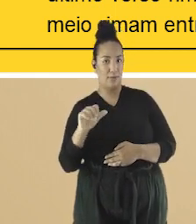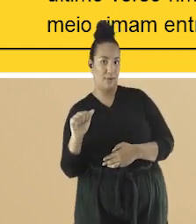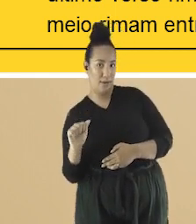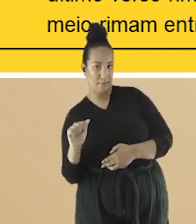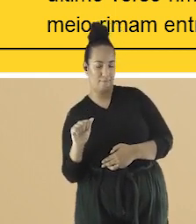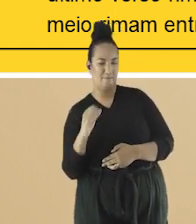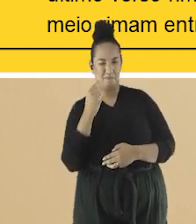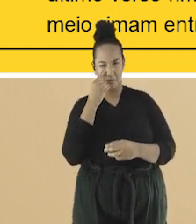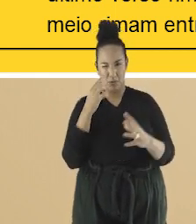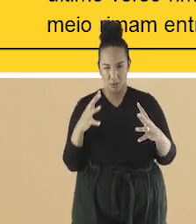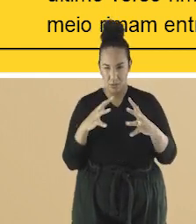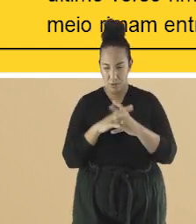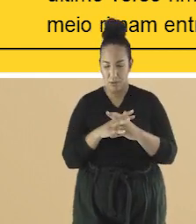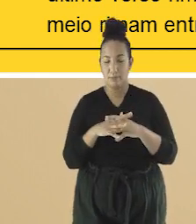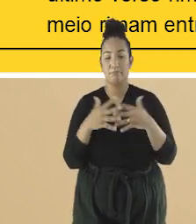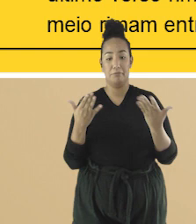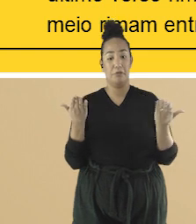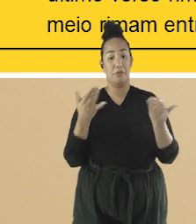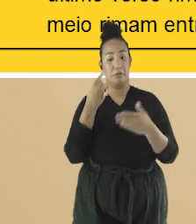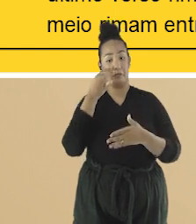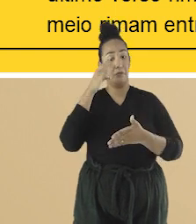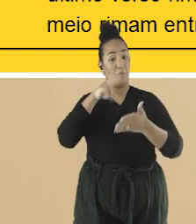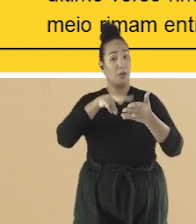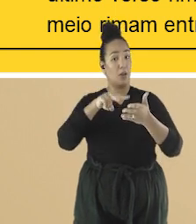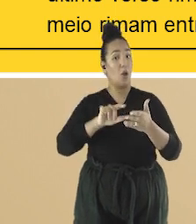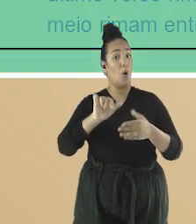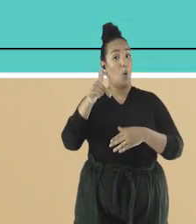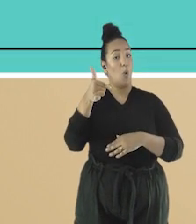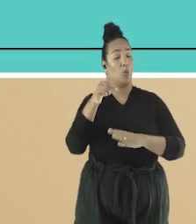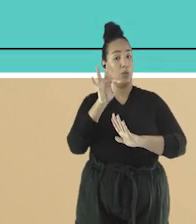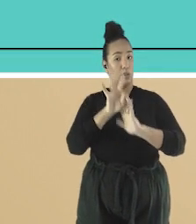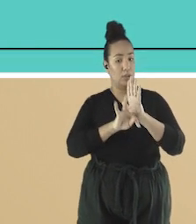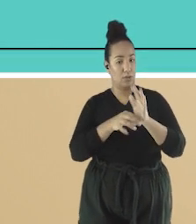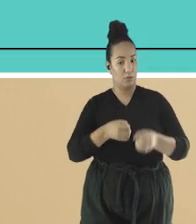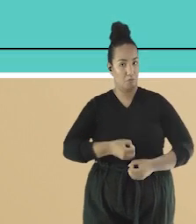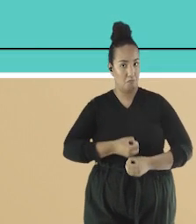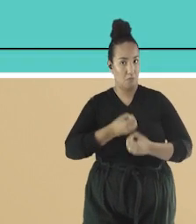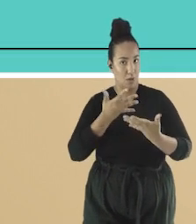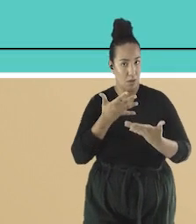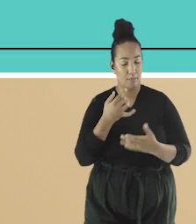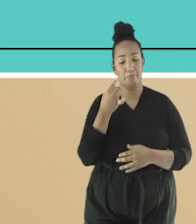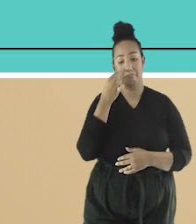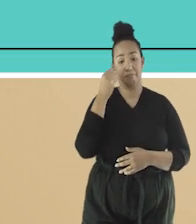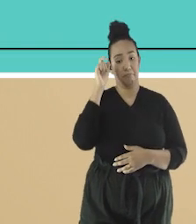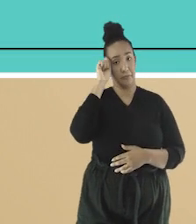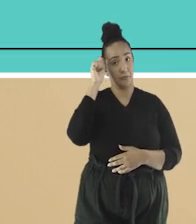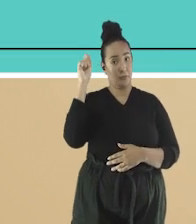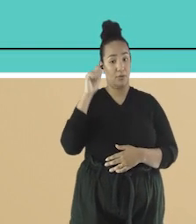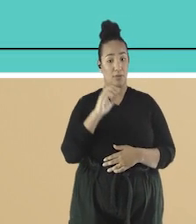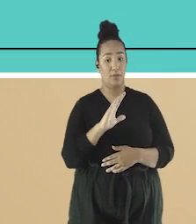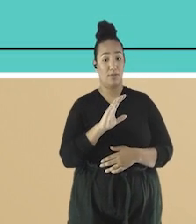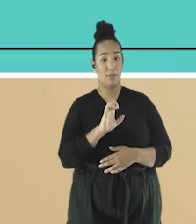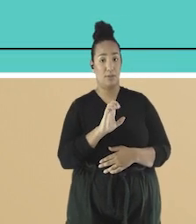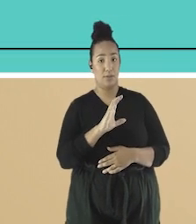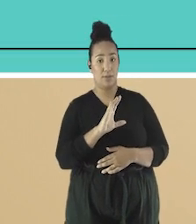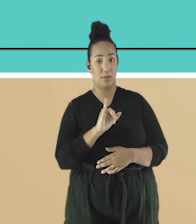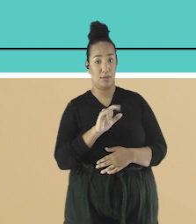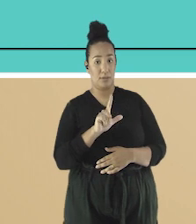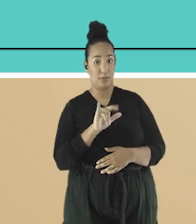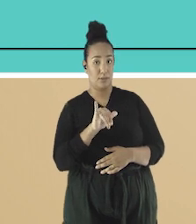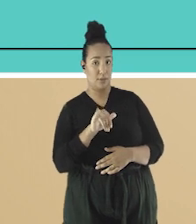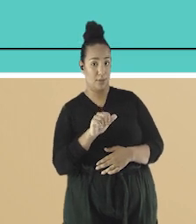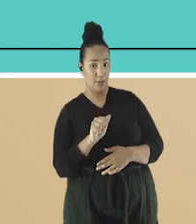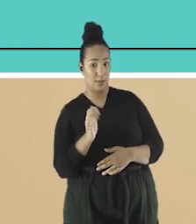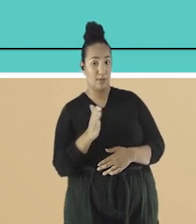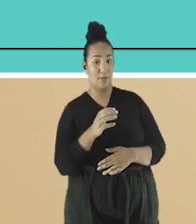complicado? Vamos ler um trecho de outro poema para entender melhor? Vamos ler um trecho de Despedida, poema da